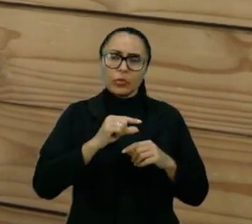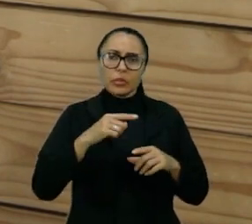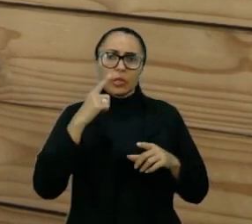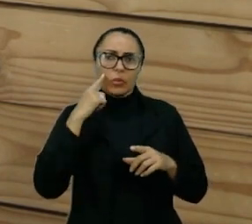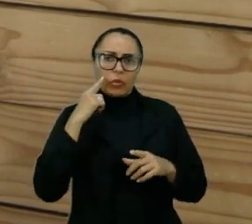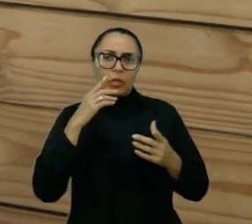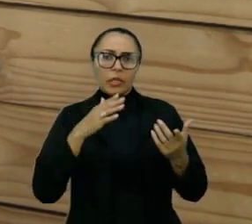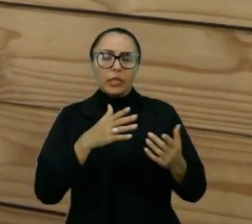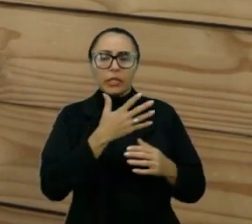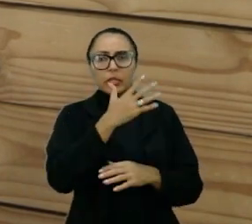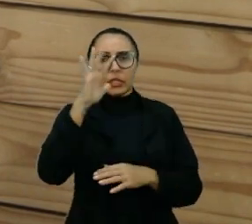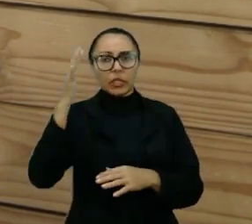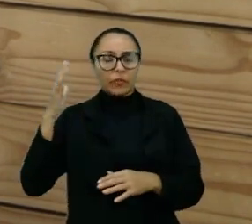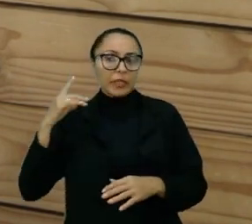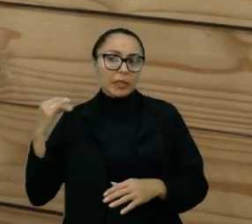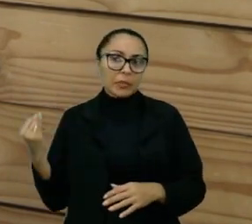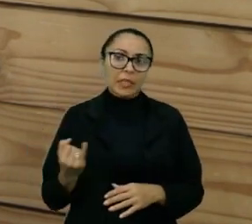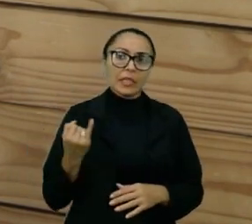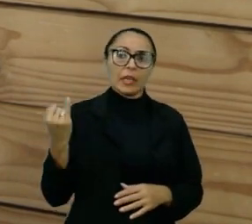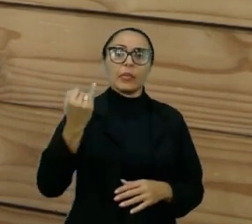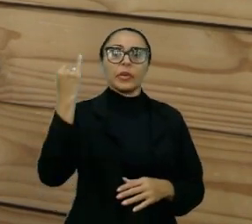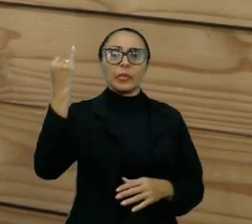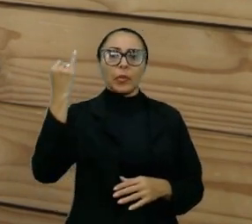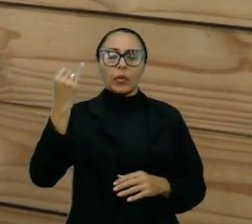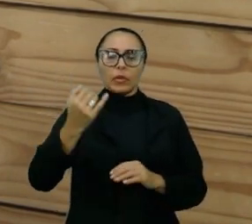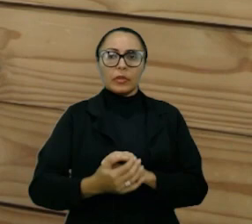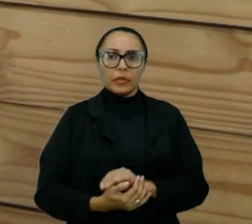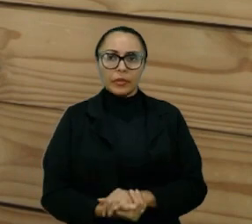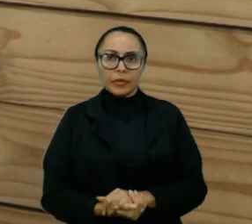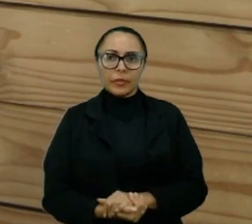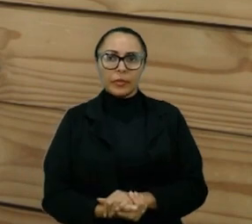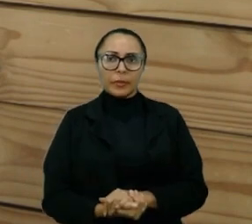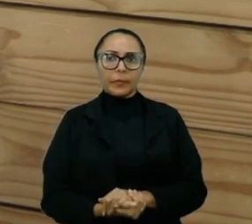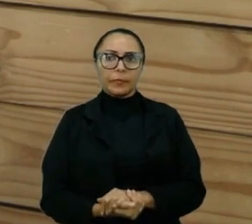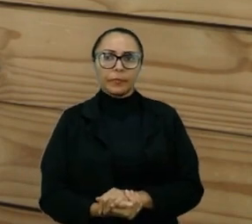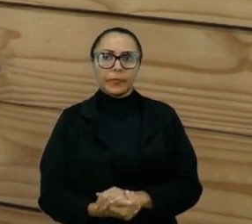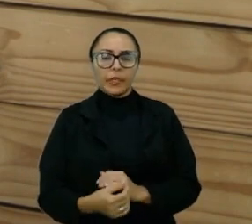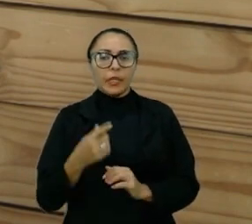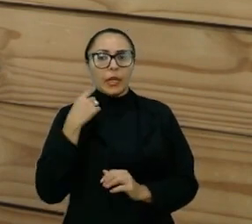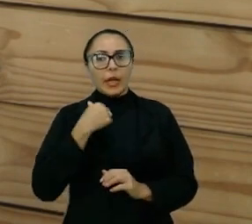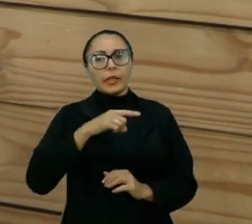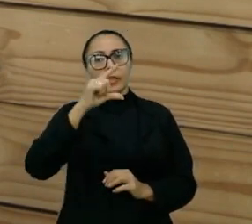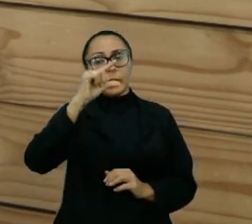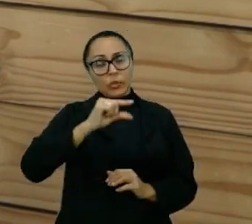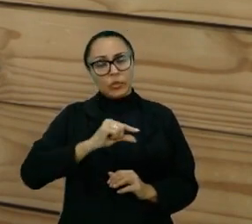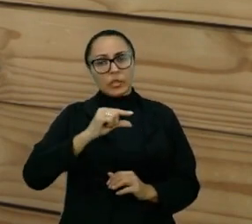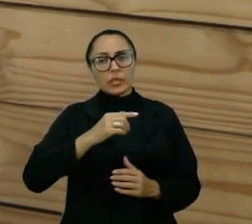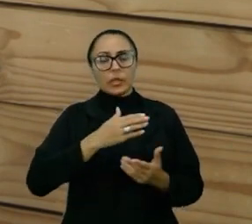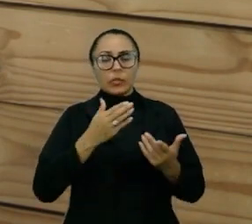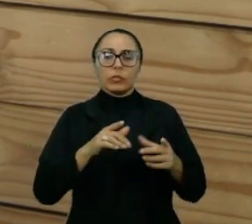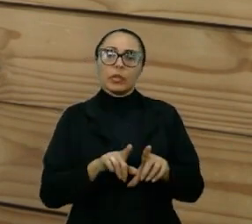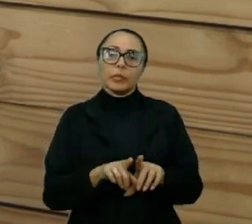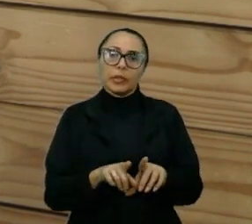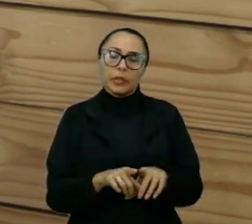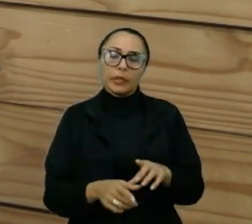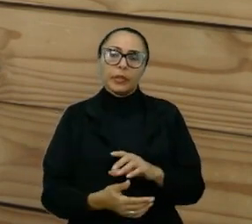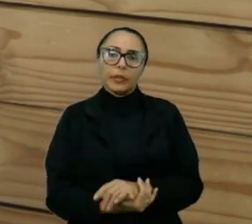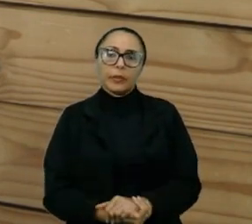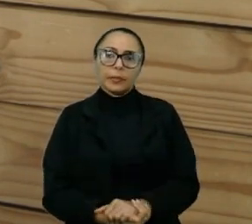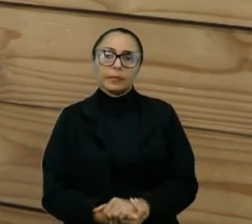muito significativa, né? Uma delas, pontuando, é a diminuição da chuva ácida, né? Bem,